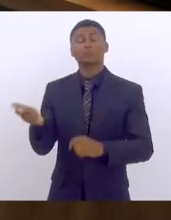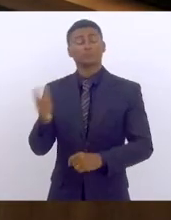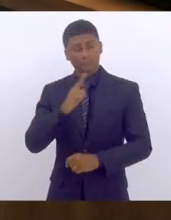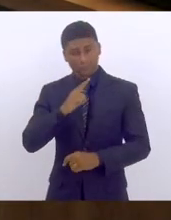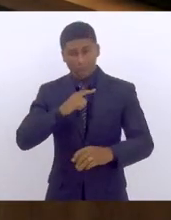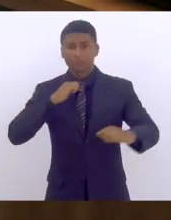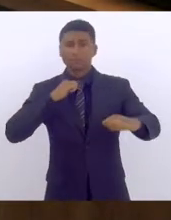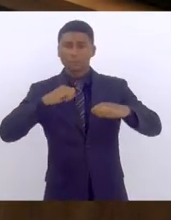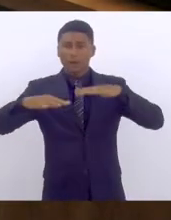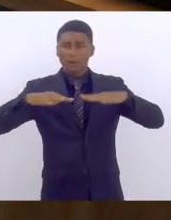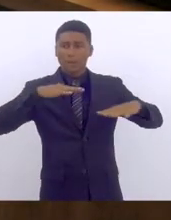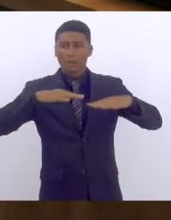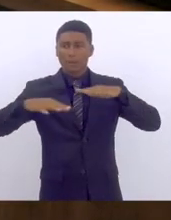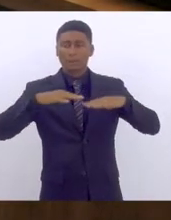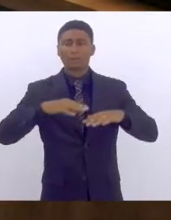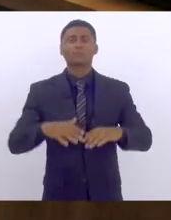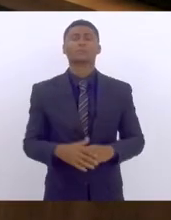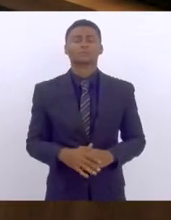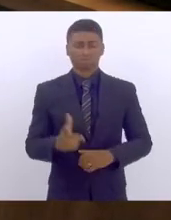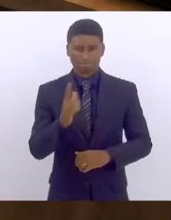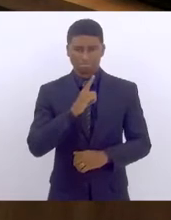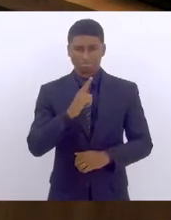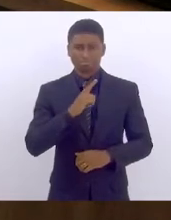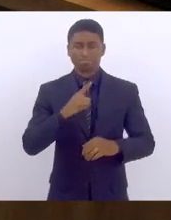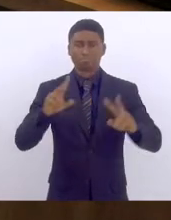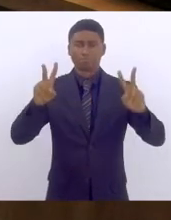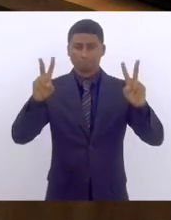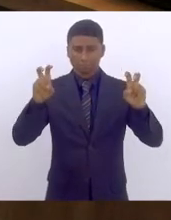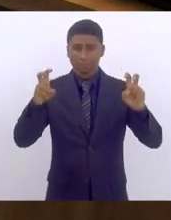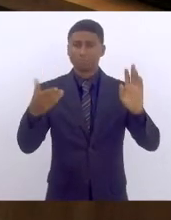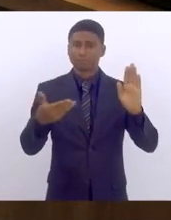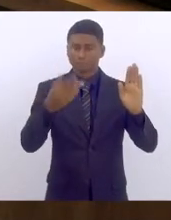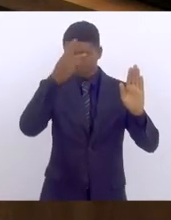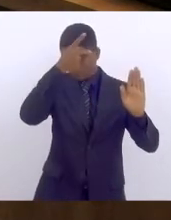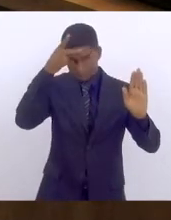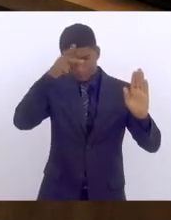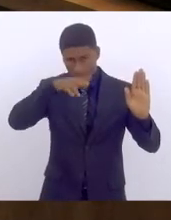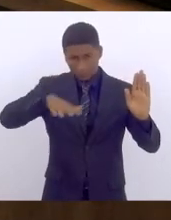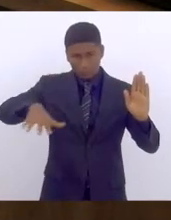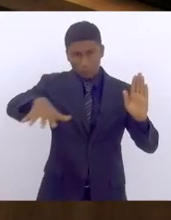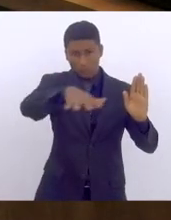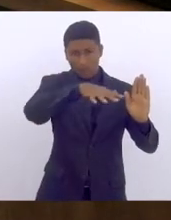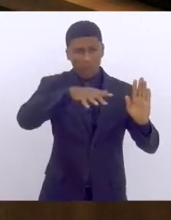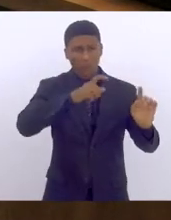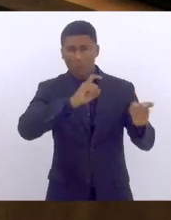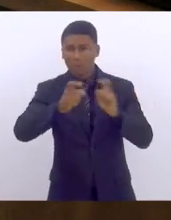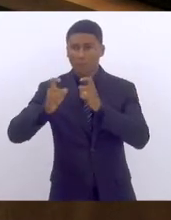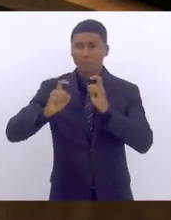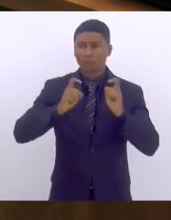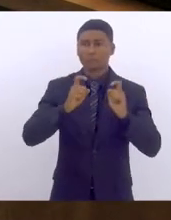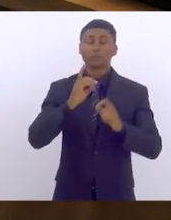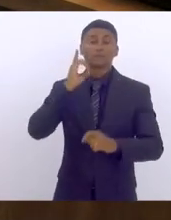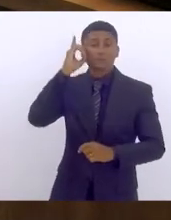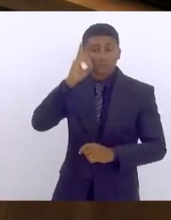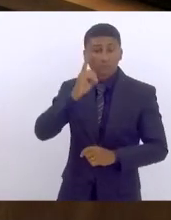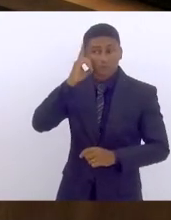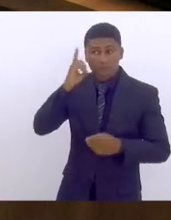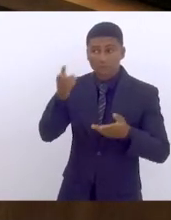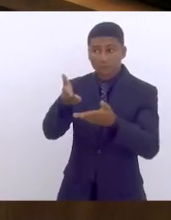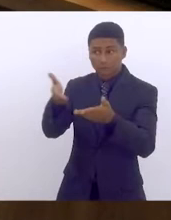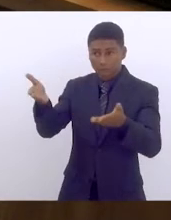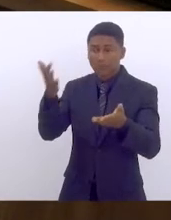mobilização coletiva em relação a esse tema. Com certeza... Muitos deputados e deputadas já devem